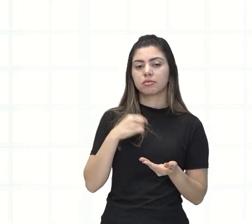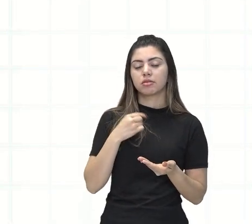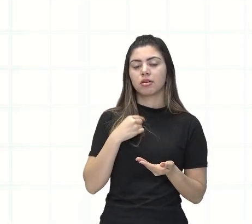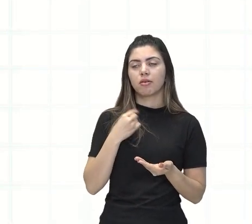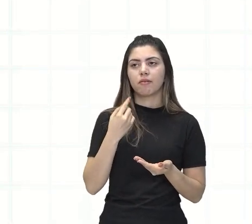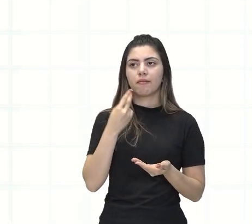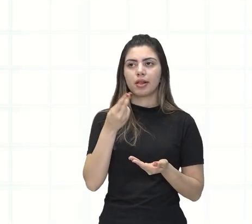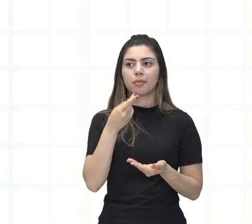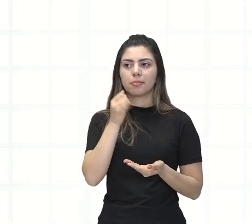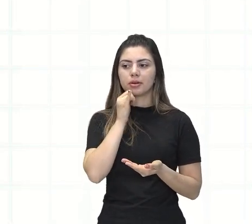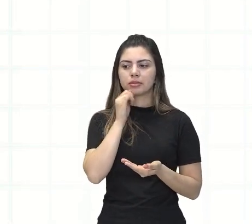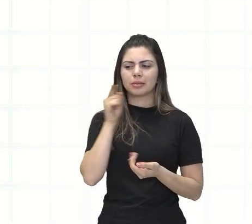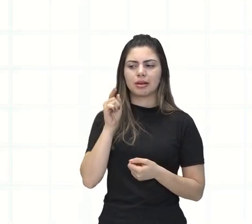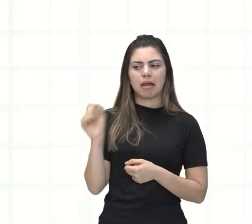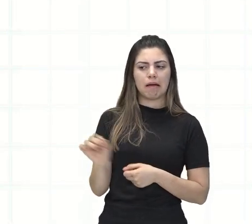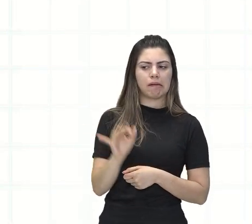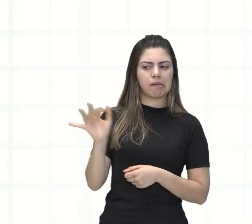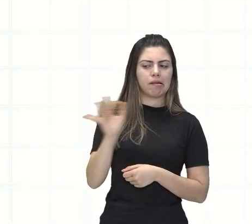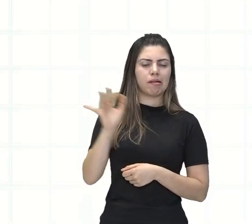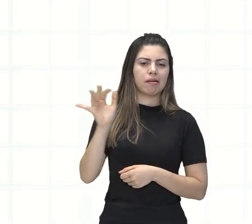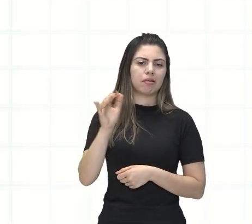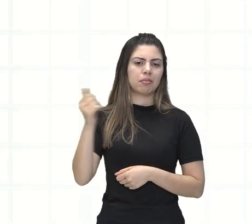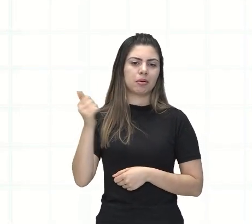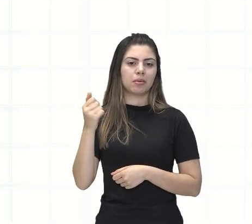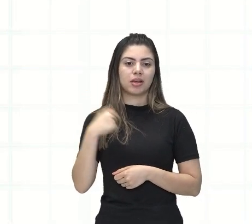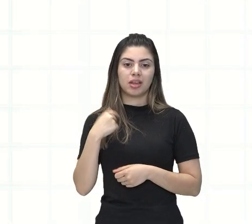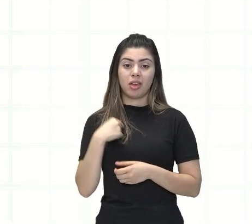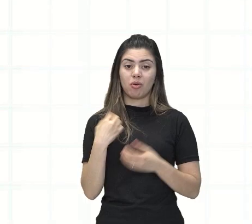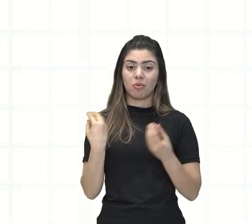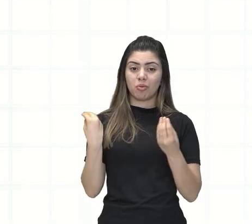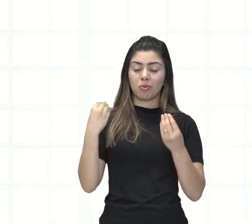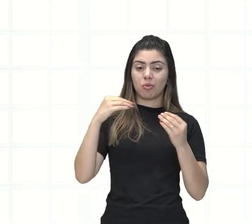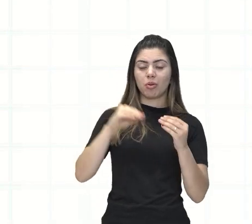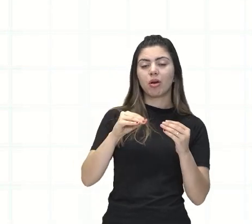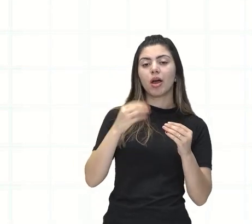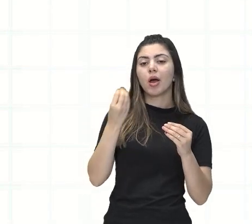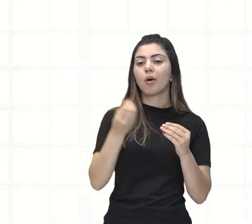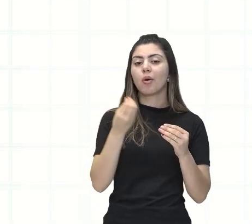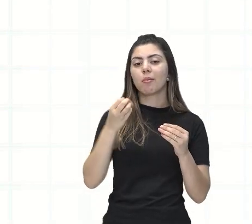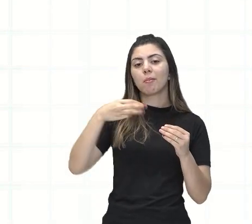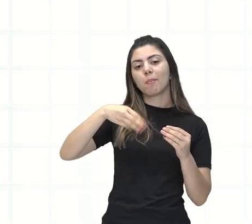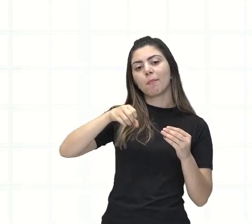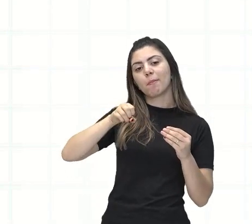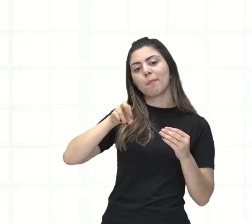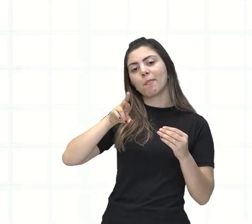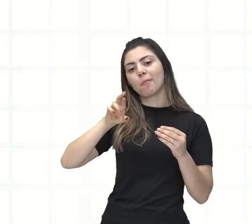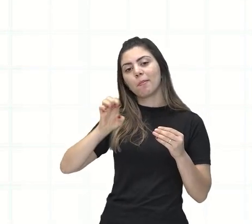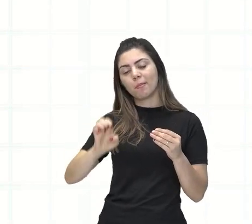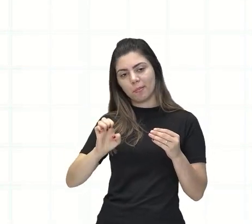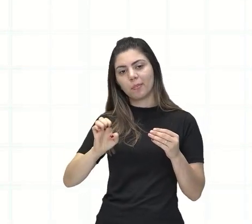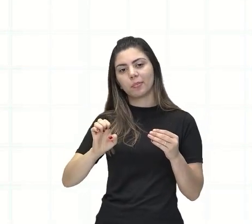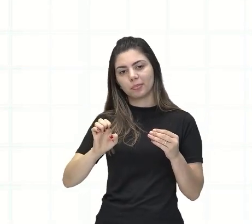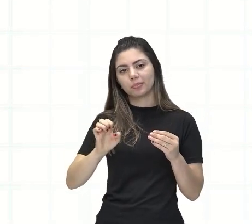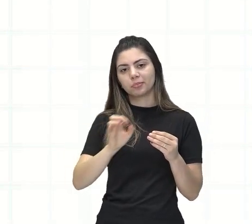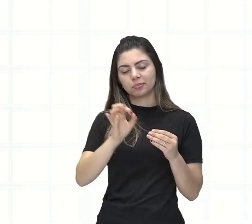mais caro, eu não vou colocar nada no final, eu vou colocar more